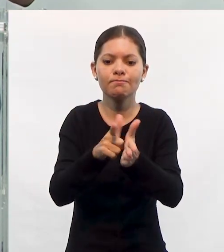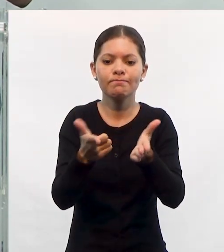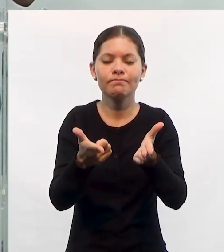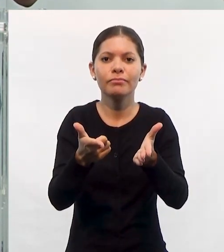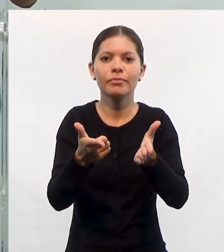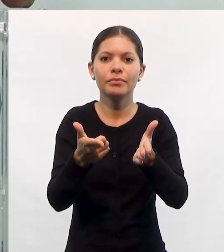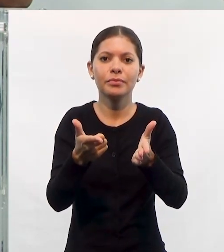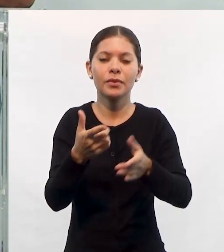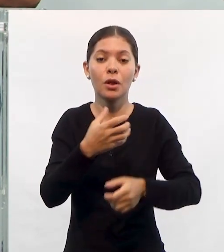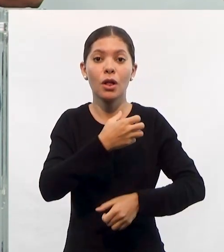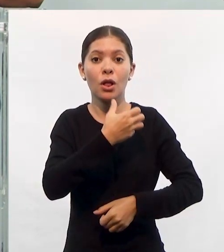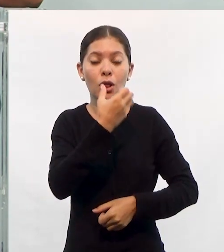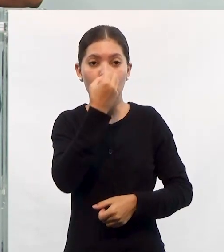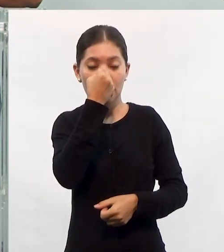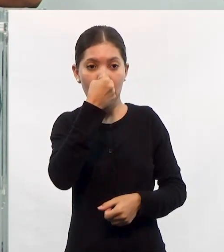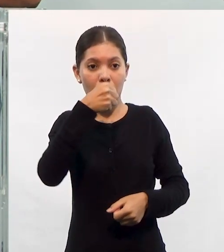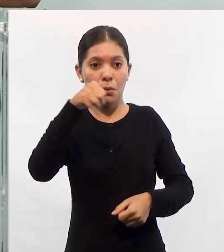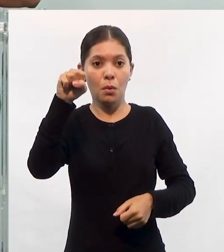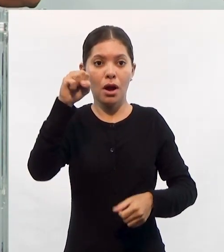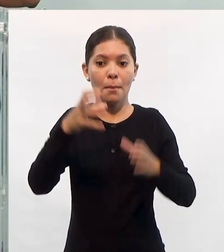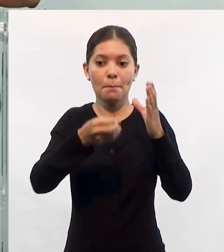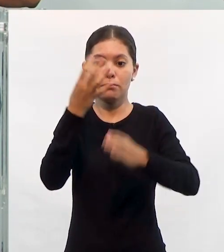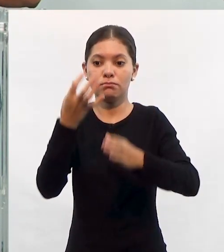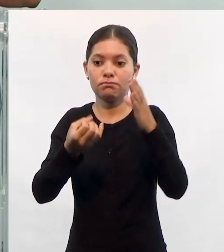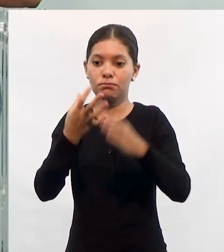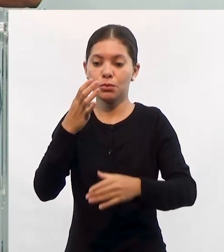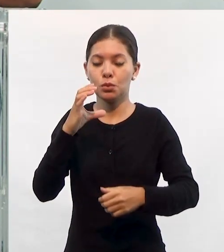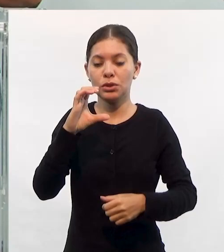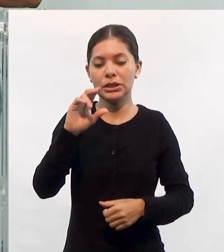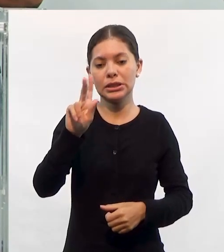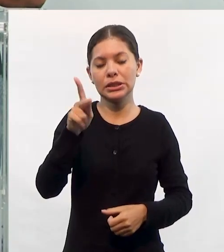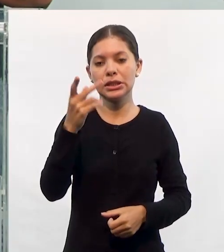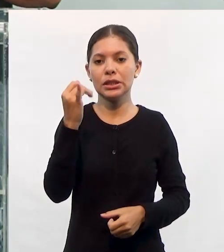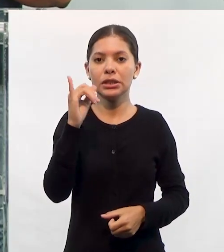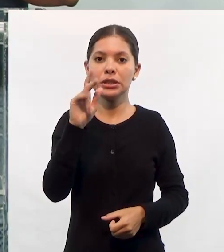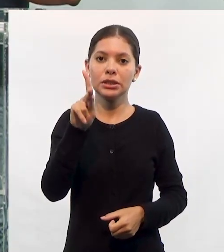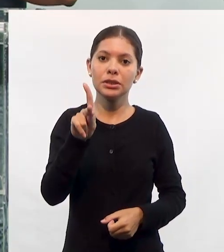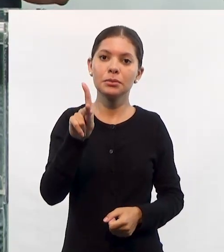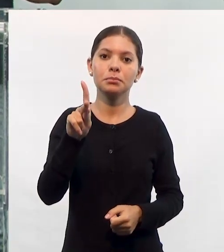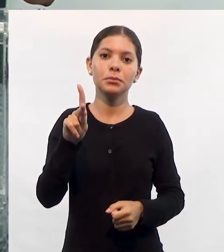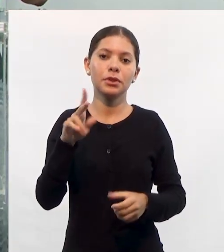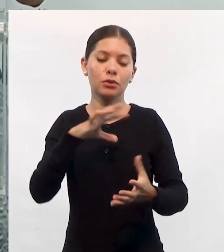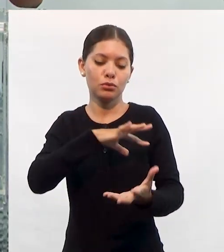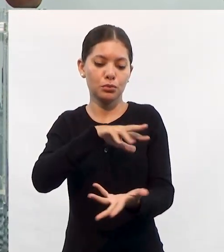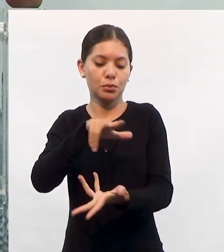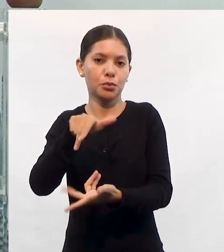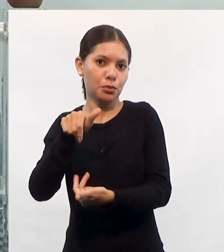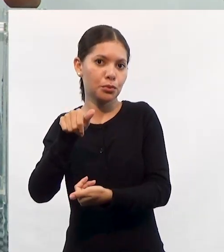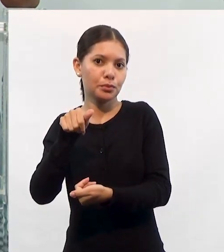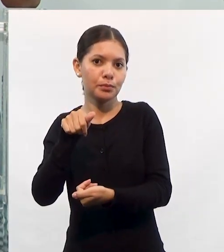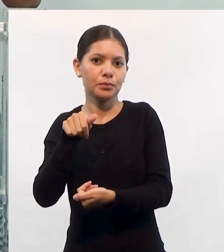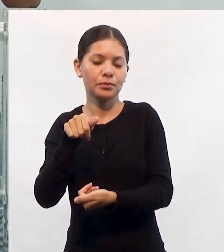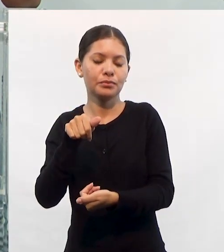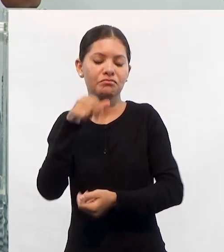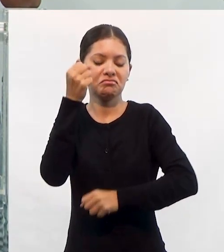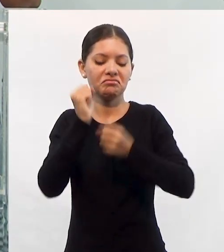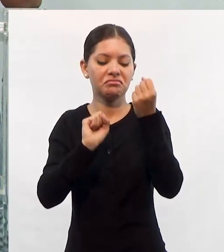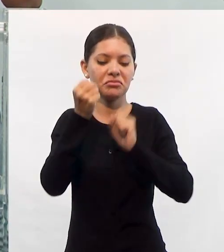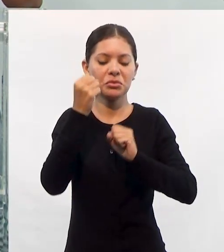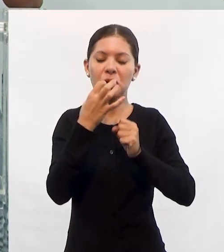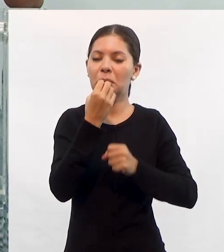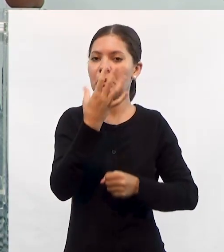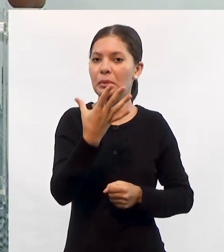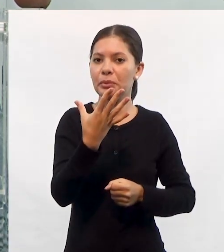produz cerca de 90% dos chips de computador do mundo. para se produzir um chip,